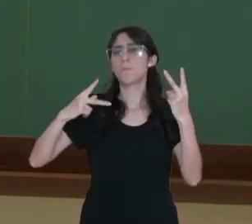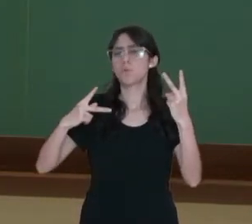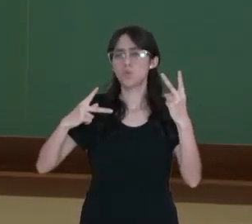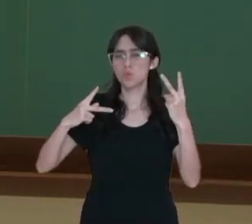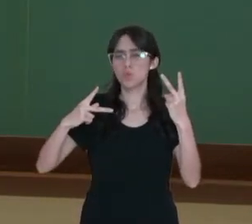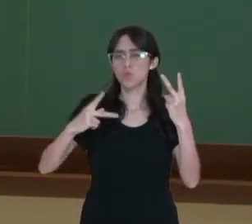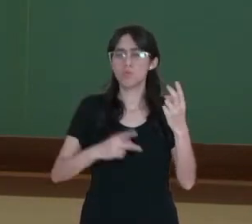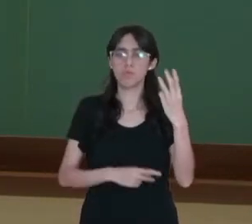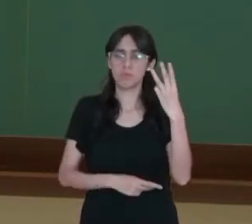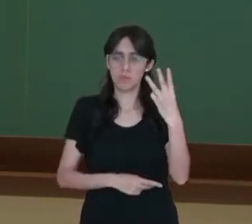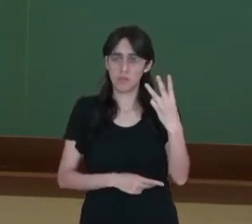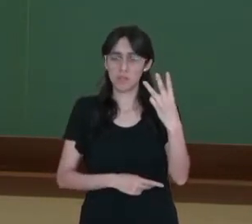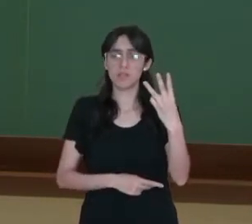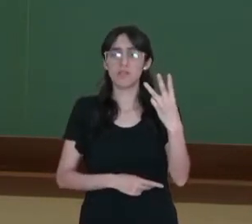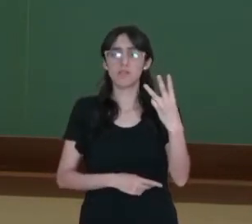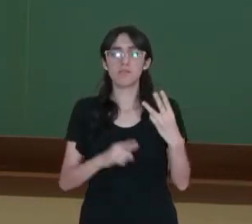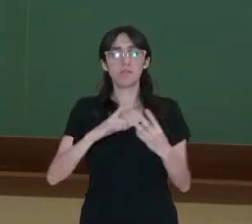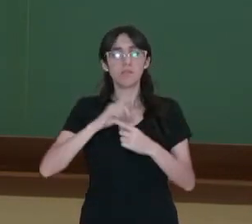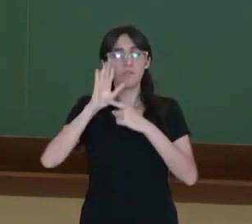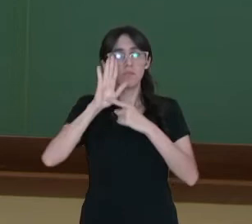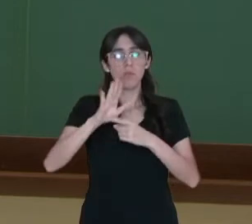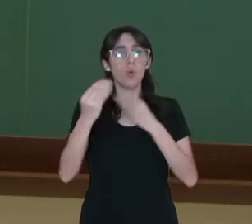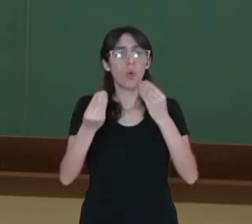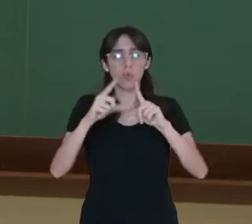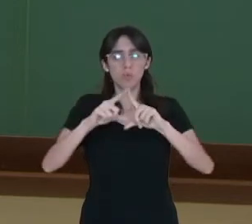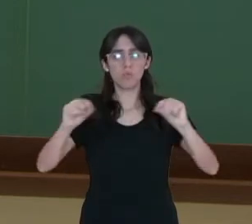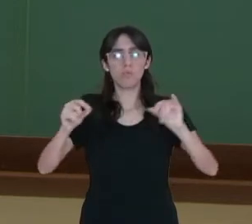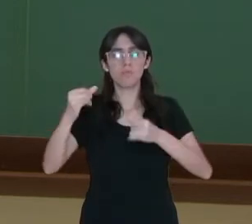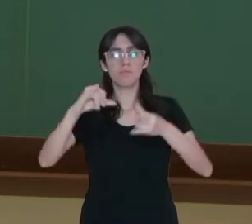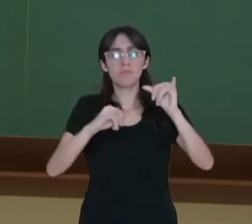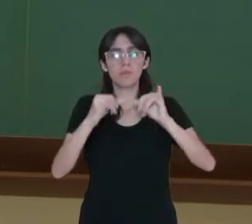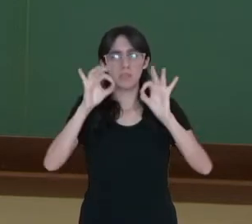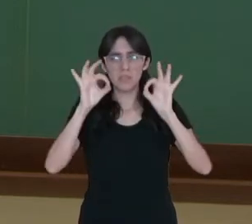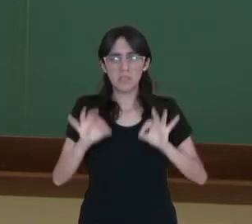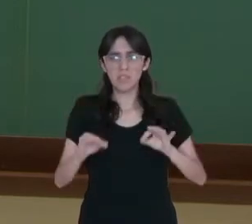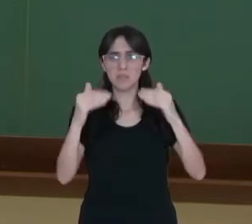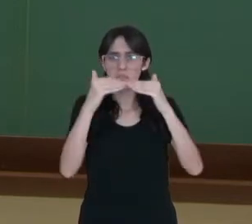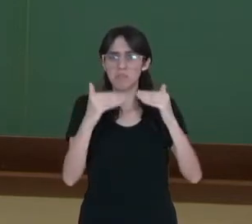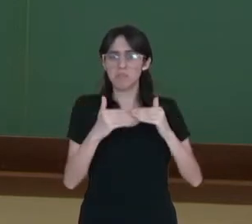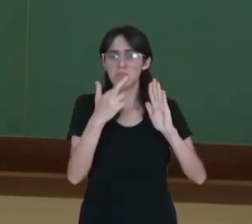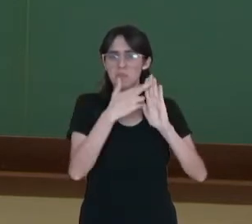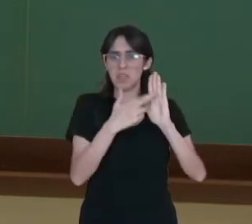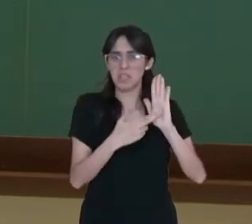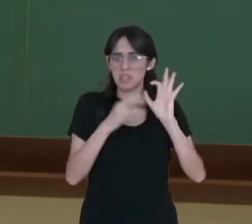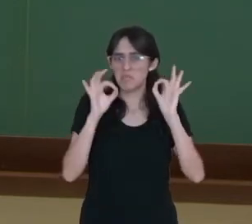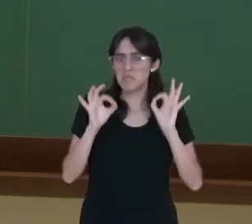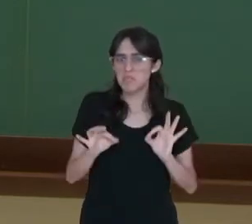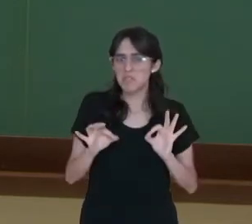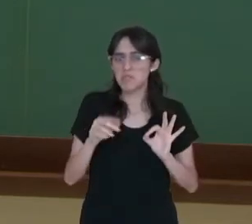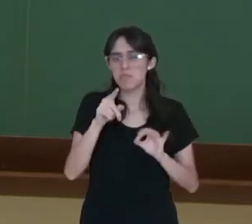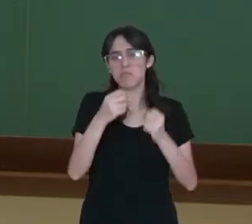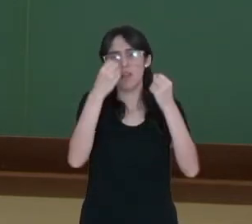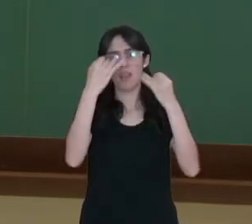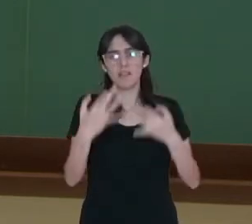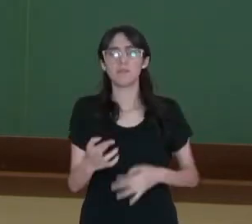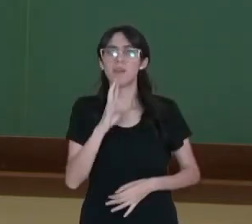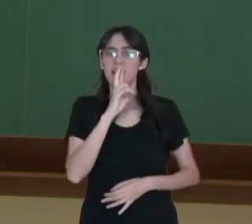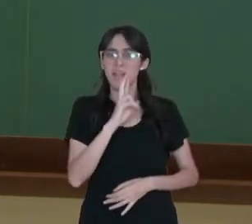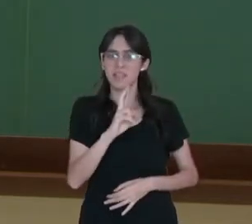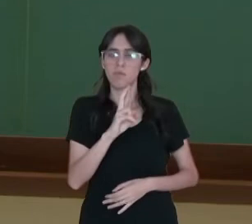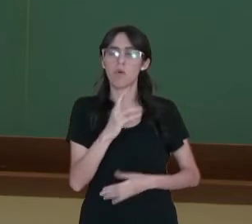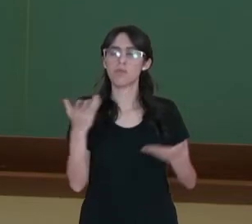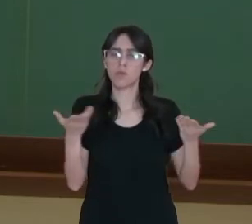produtos? Número 3, a representação dessa equação química obedece às leis estudadas e justifique a sua resposta.